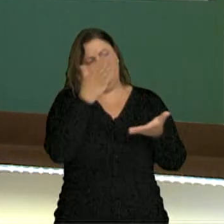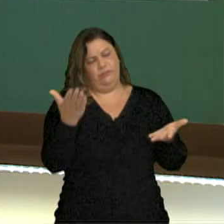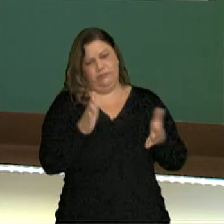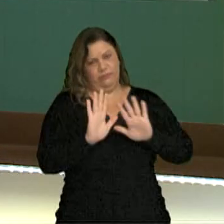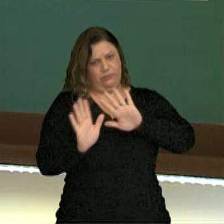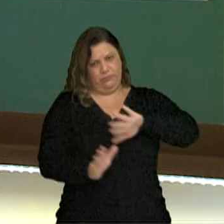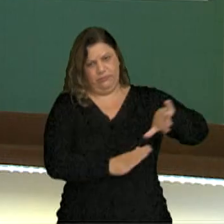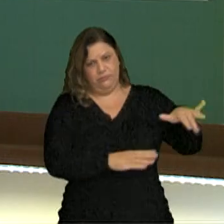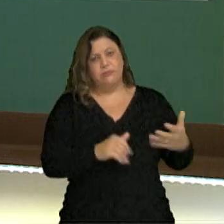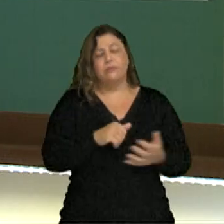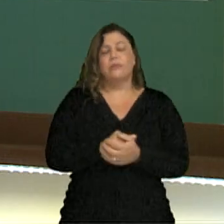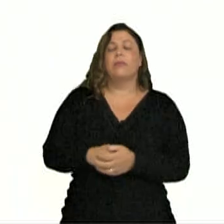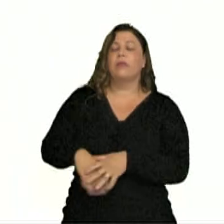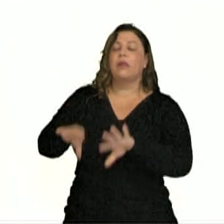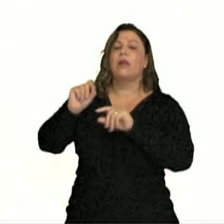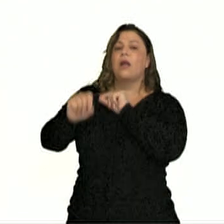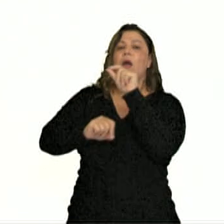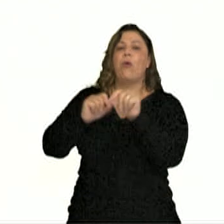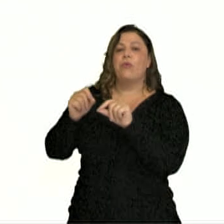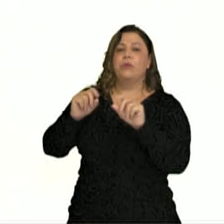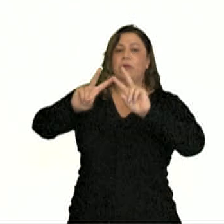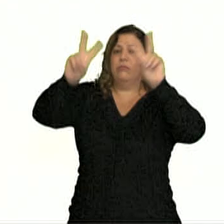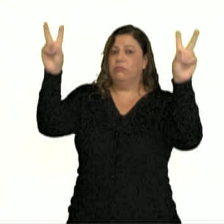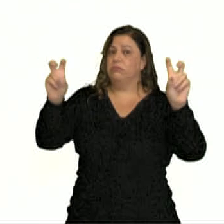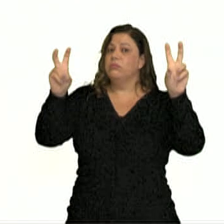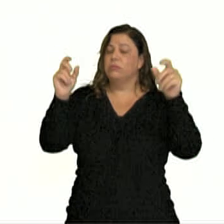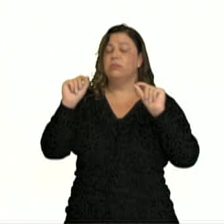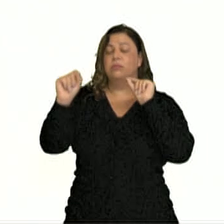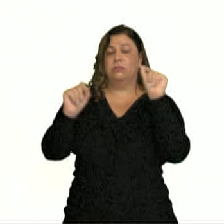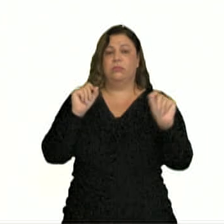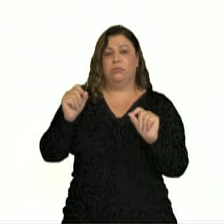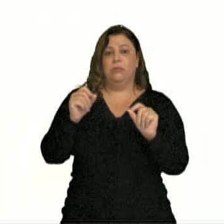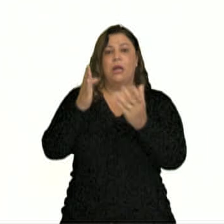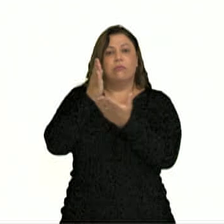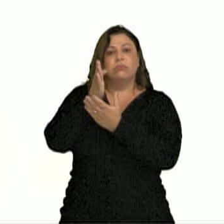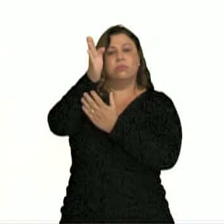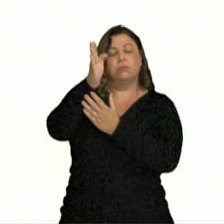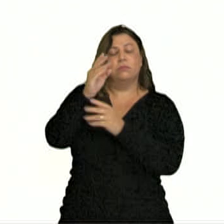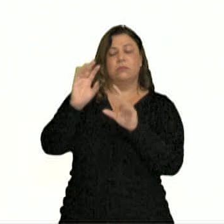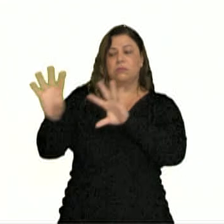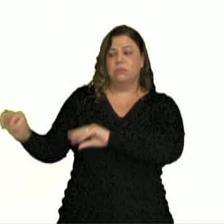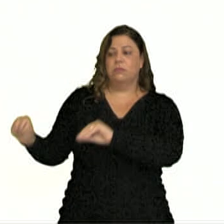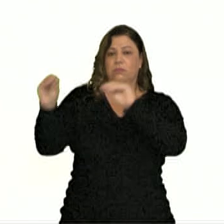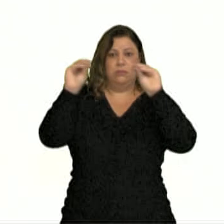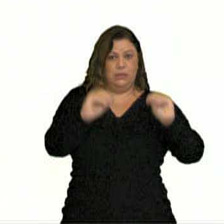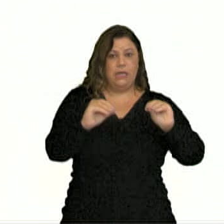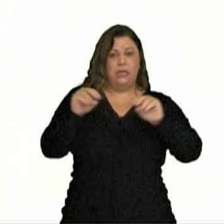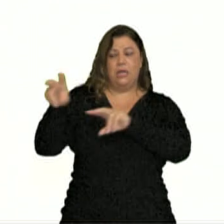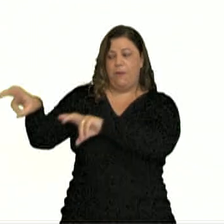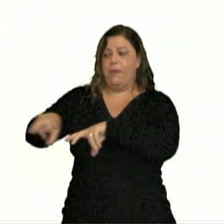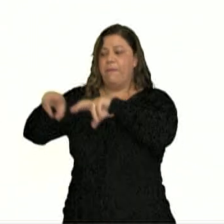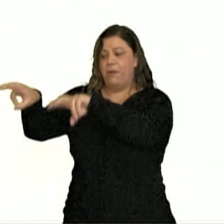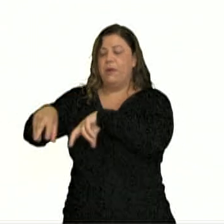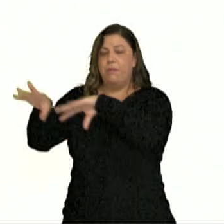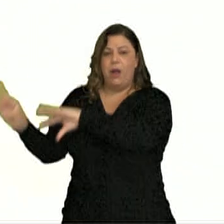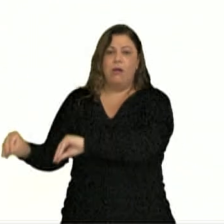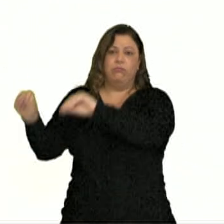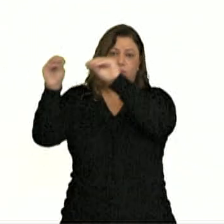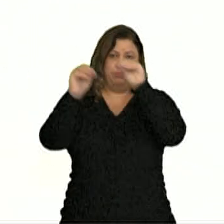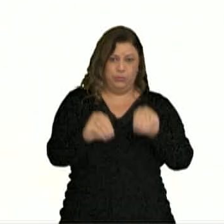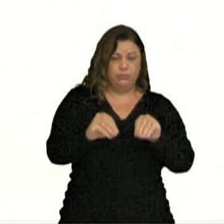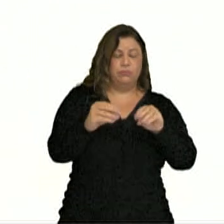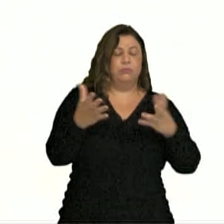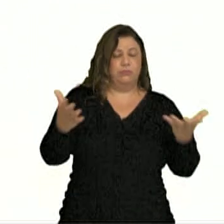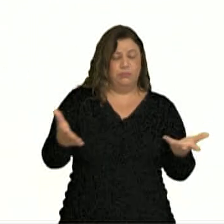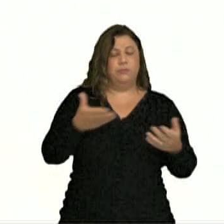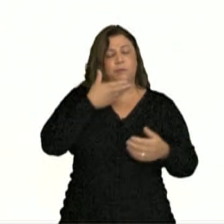só, êxodo rural é o termo pelo qual se designa a migração do campo por seus habitantes que em